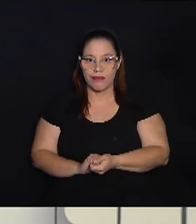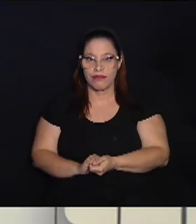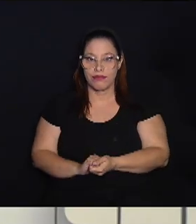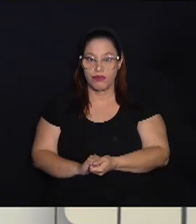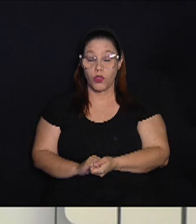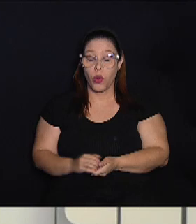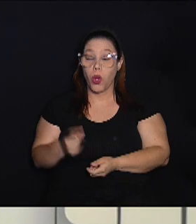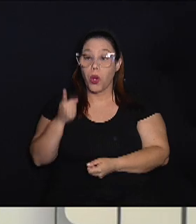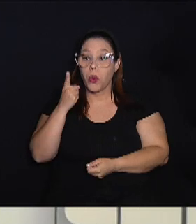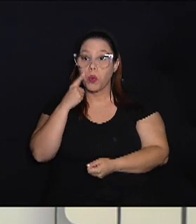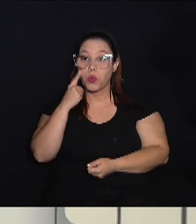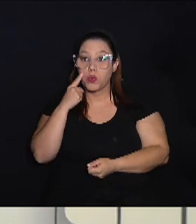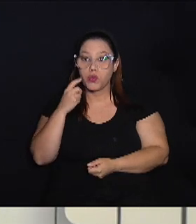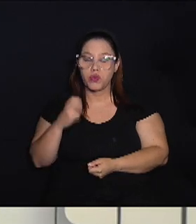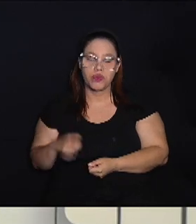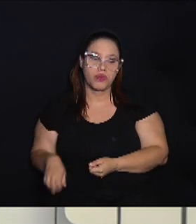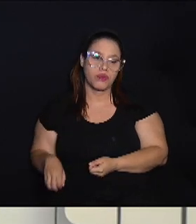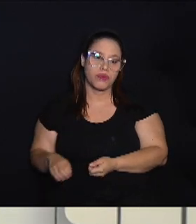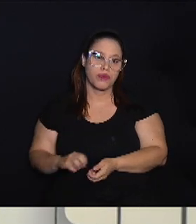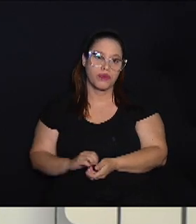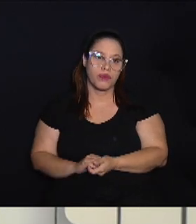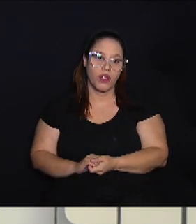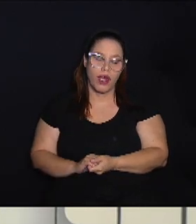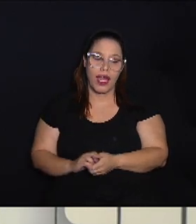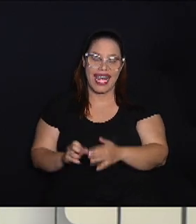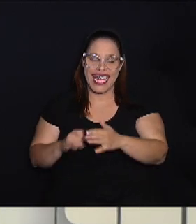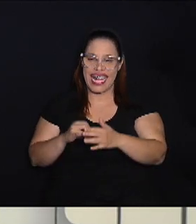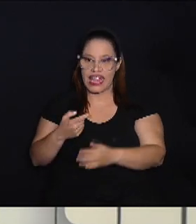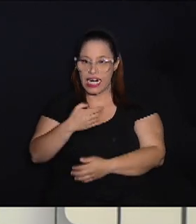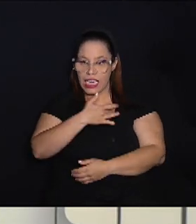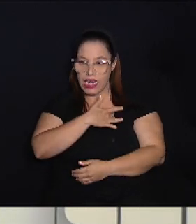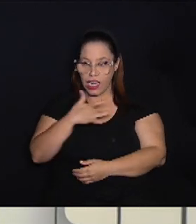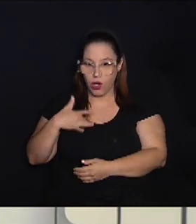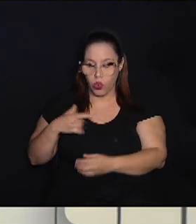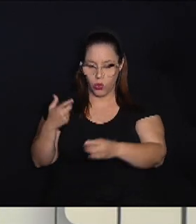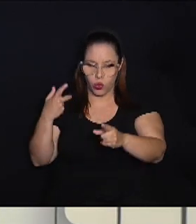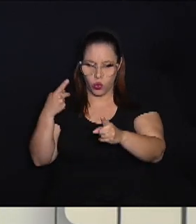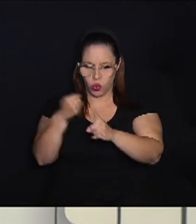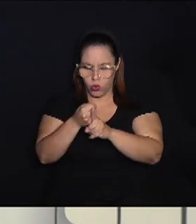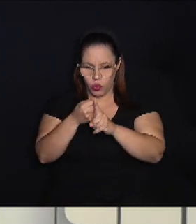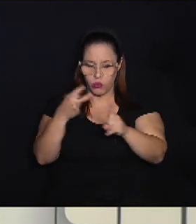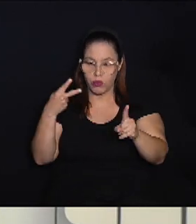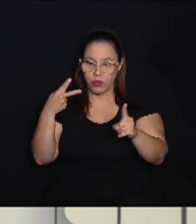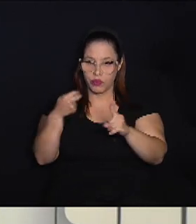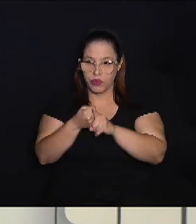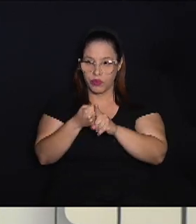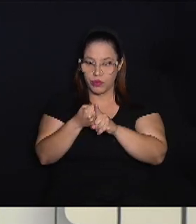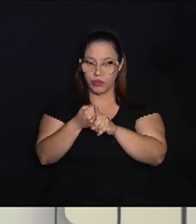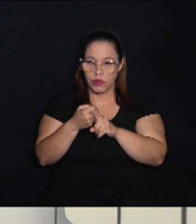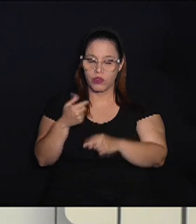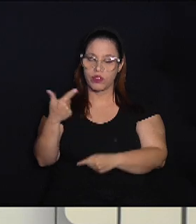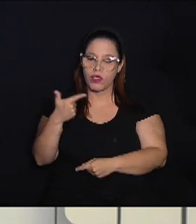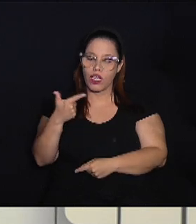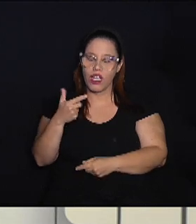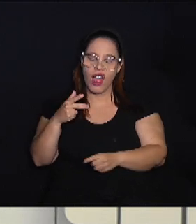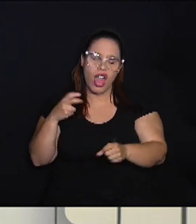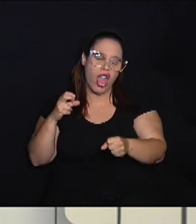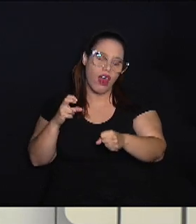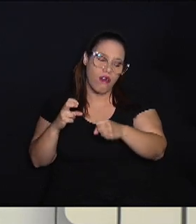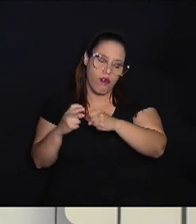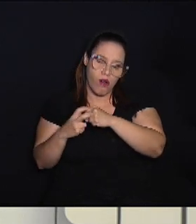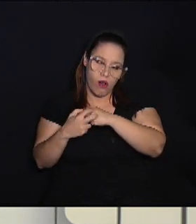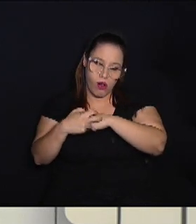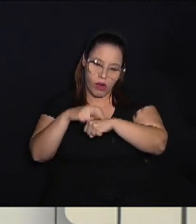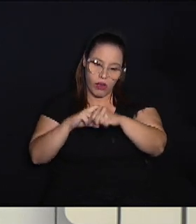E olha só, a Secretaria de Saúde aqui de Campinas iniciou a aplicação da segunda dose de vacina contra a